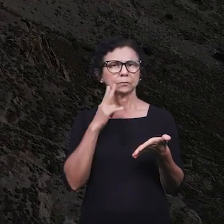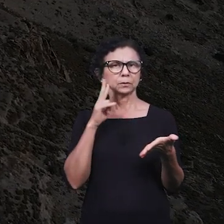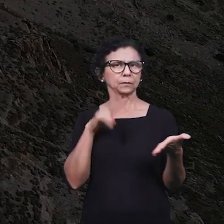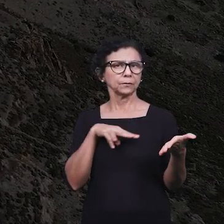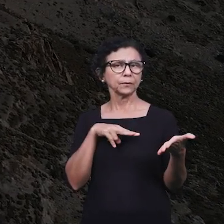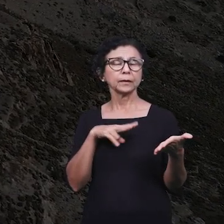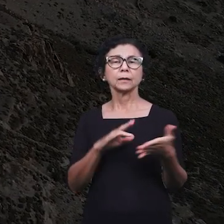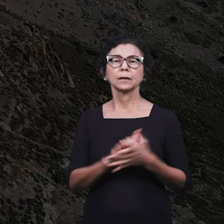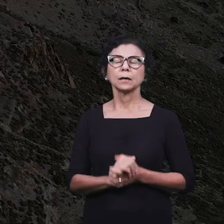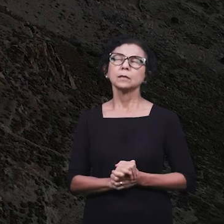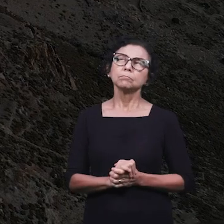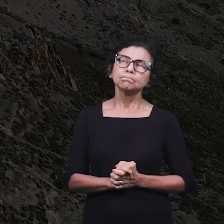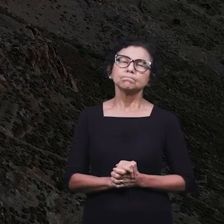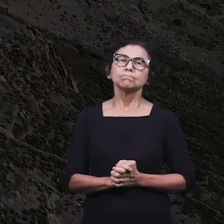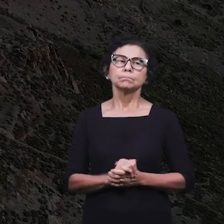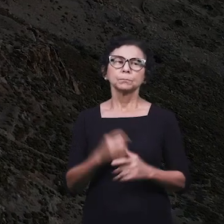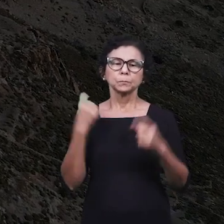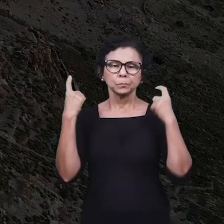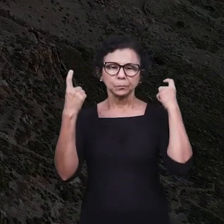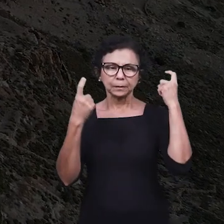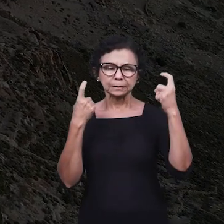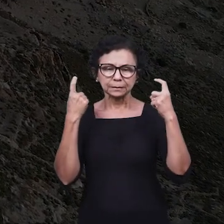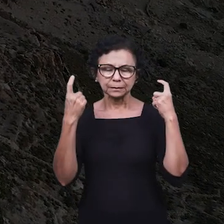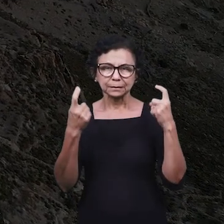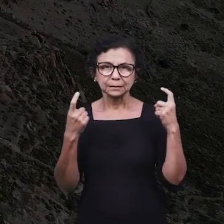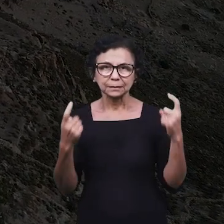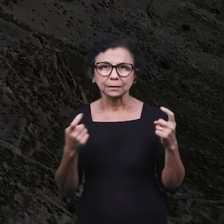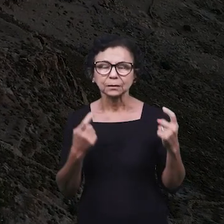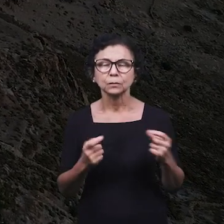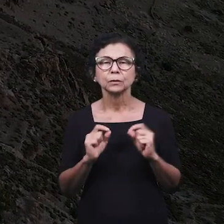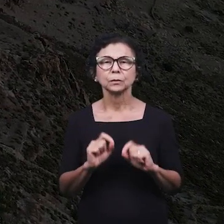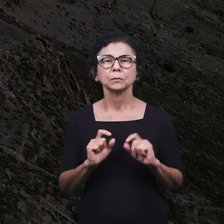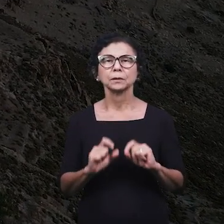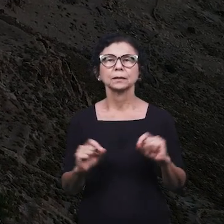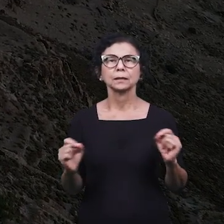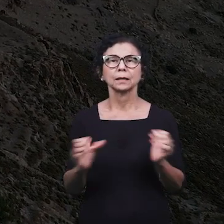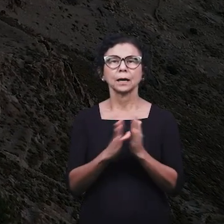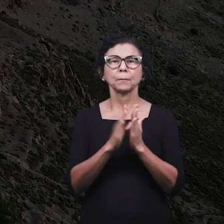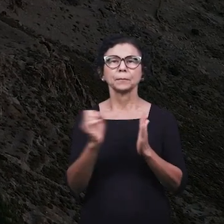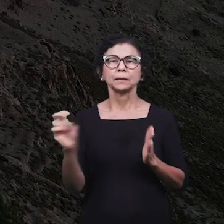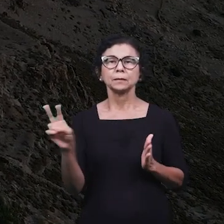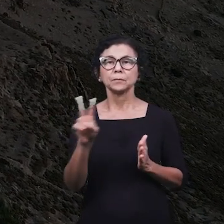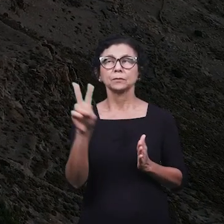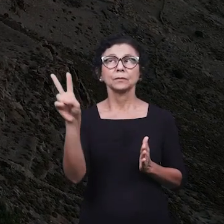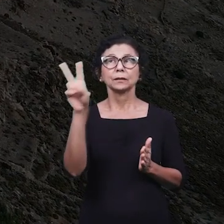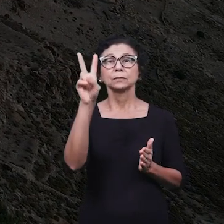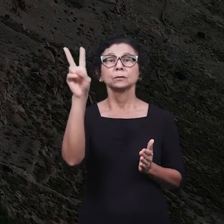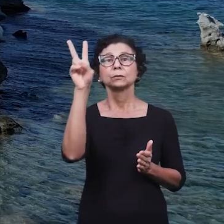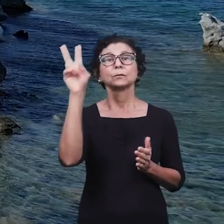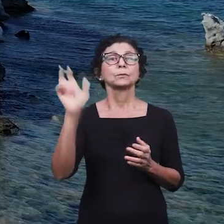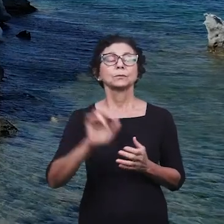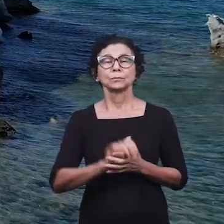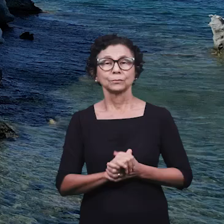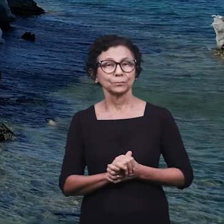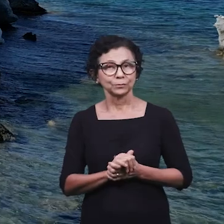você vai ver que a preocupação é a palavra, o seu valor quando o homem